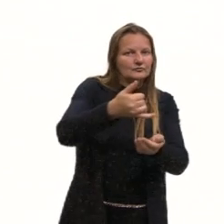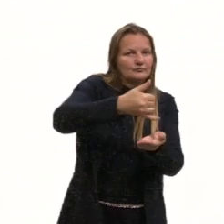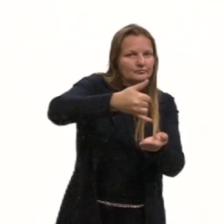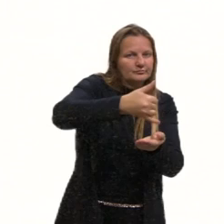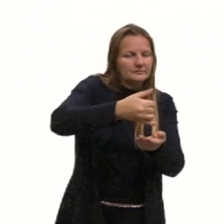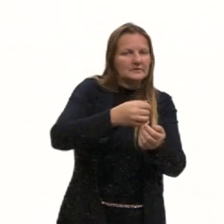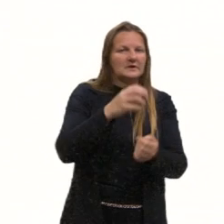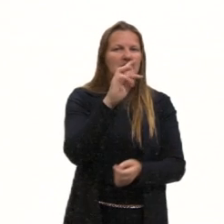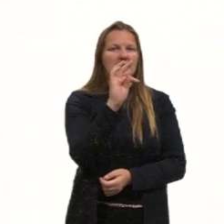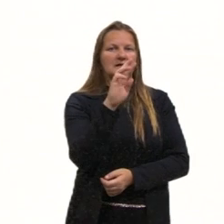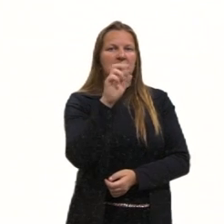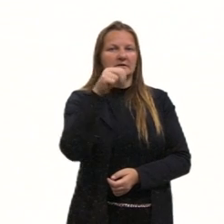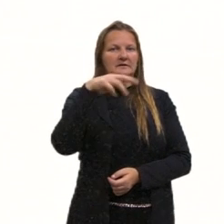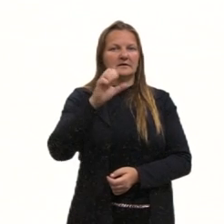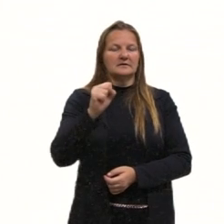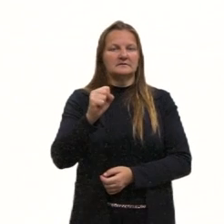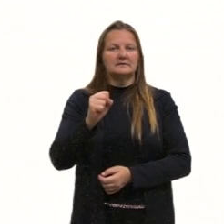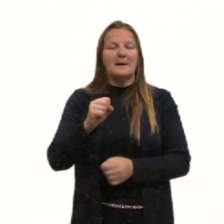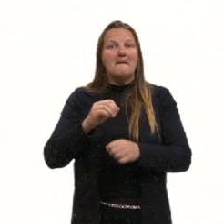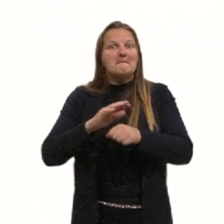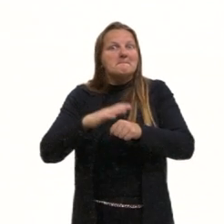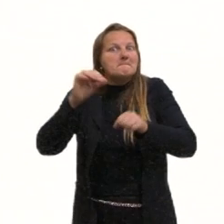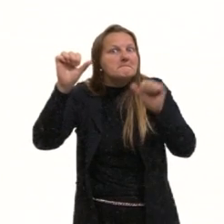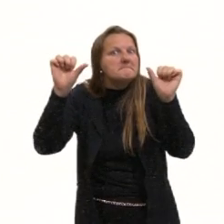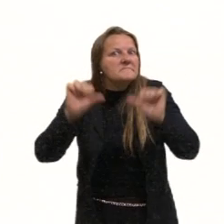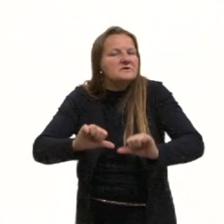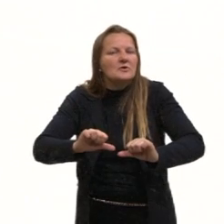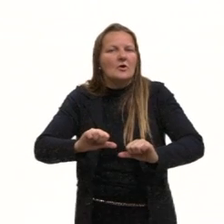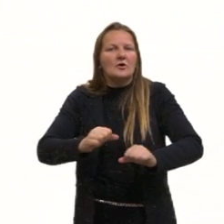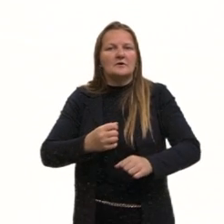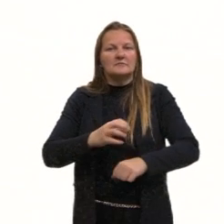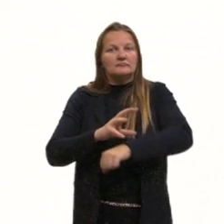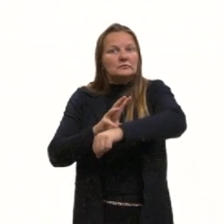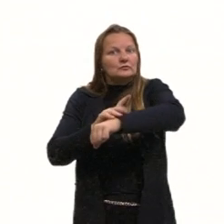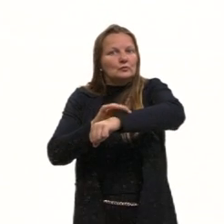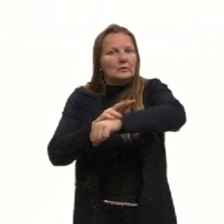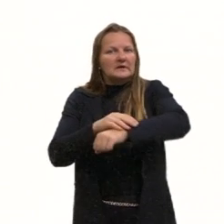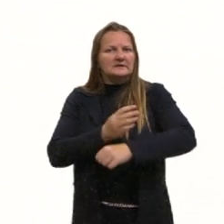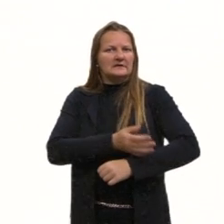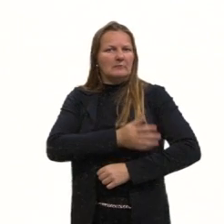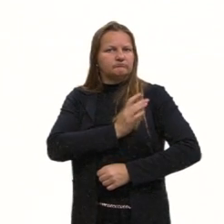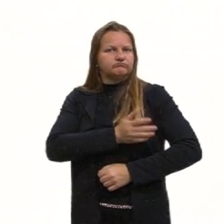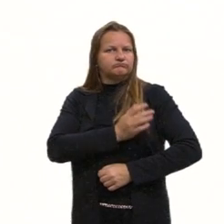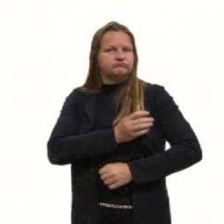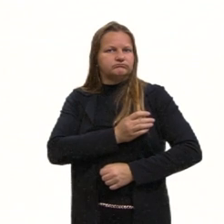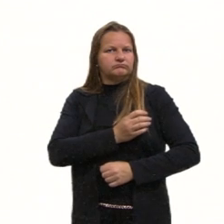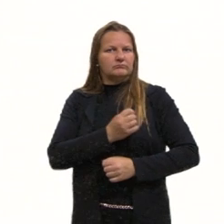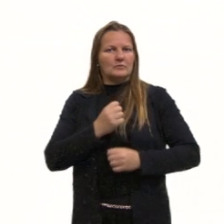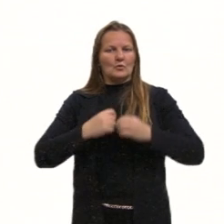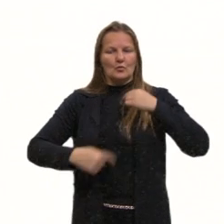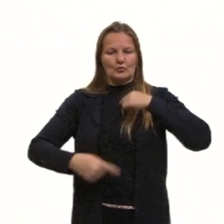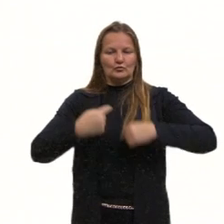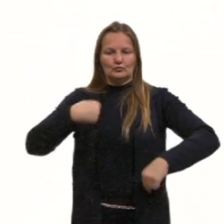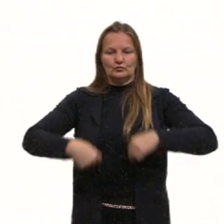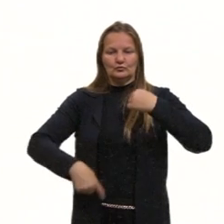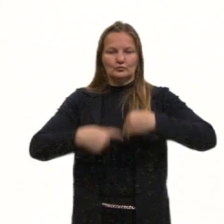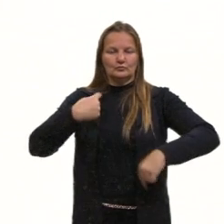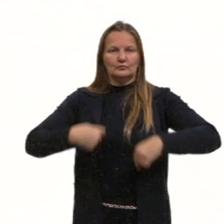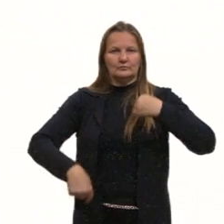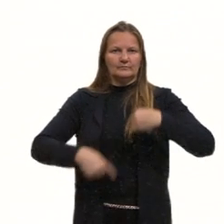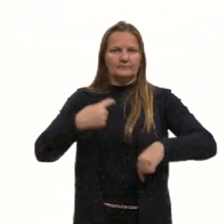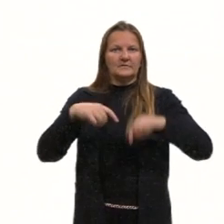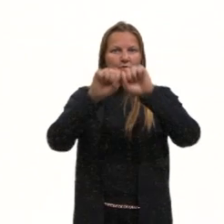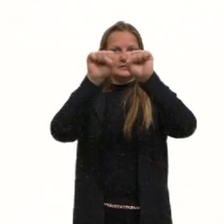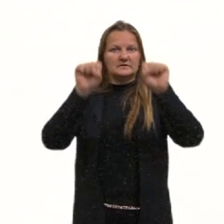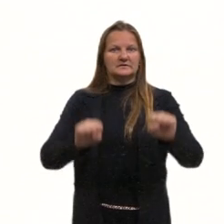e o aumento do risco de doenças vasculares qual tipo de reação química a indústria alimentícia